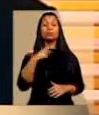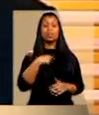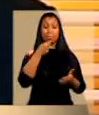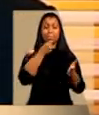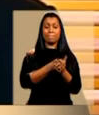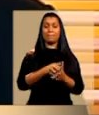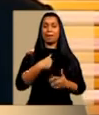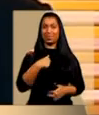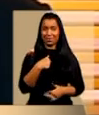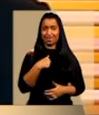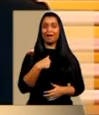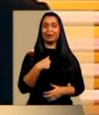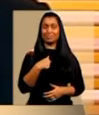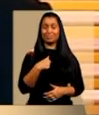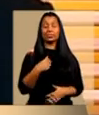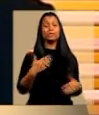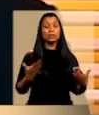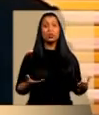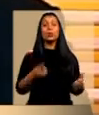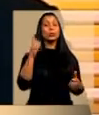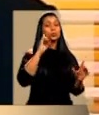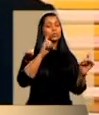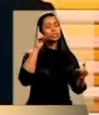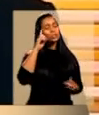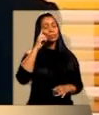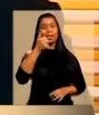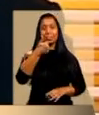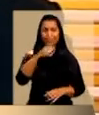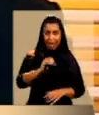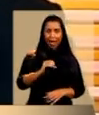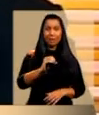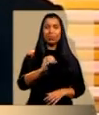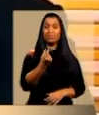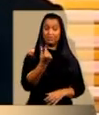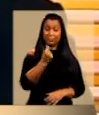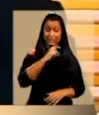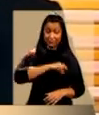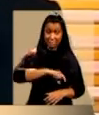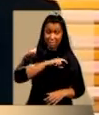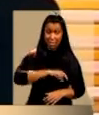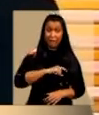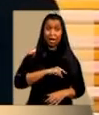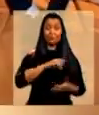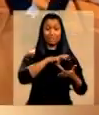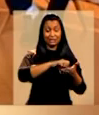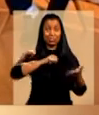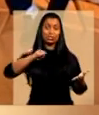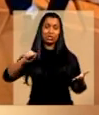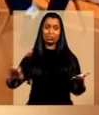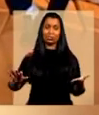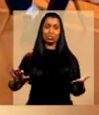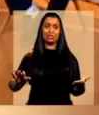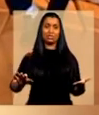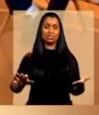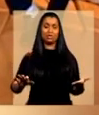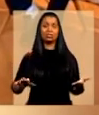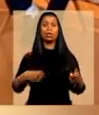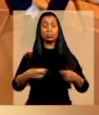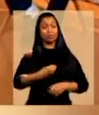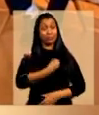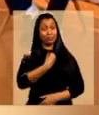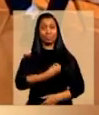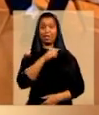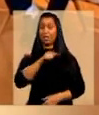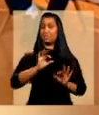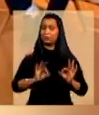você se pagar, né? Você fazer um investimento. Então, todo dia 10, você recebe e você já tira aquele dinheiro. Aí fala, opa, agora eu tenho